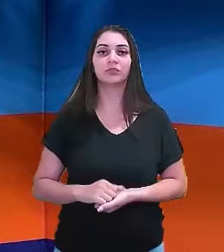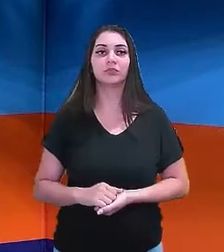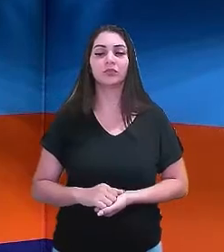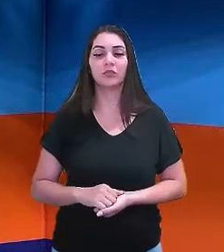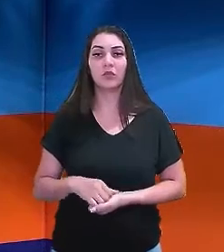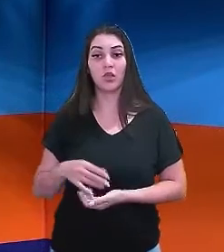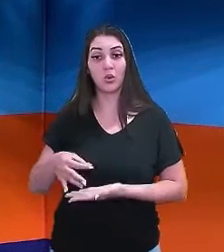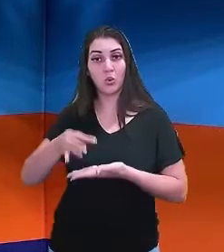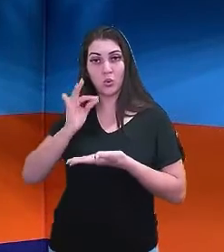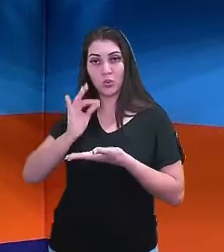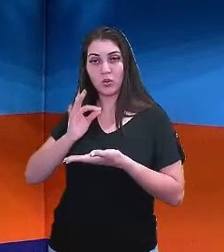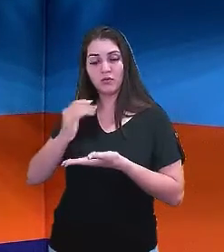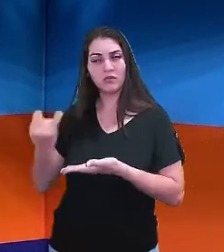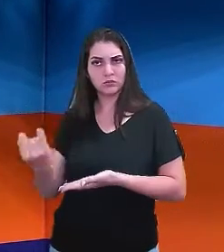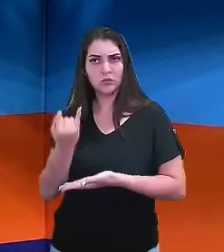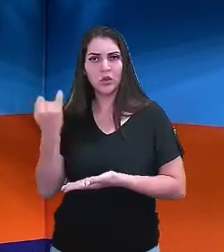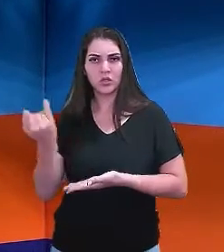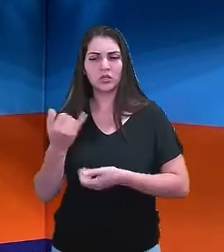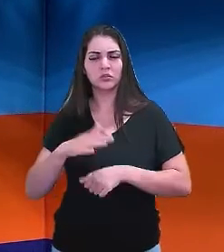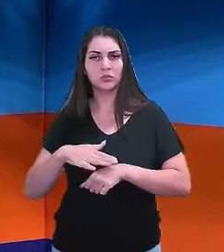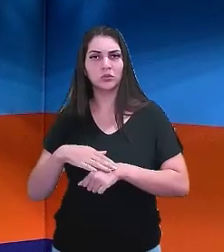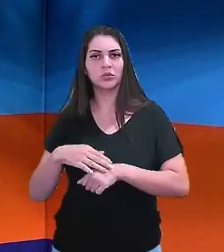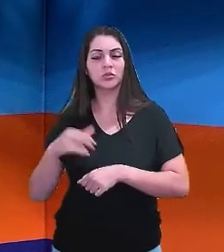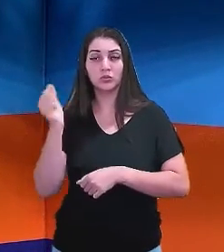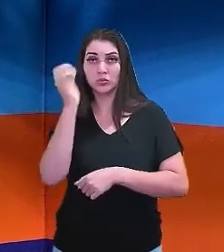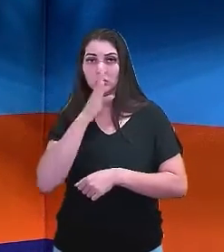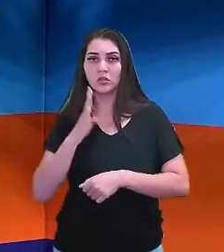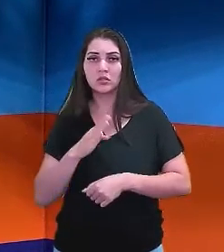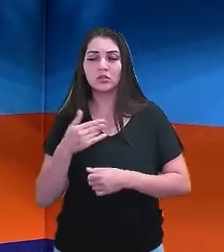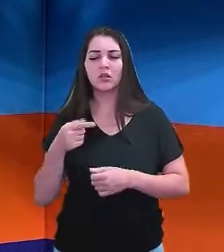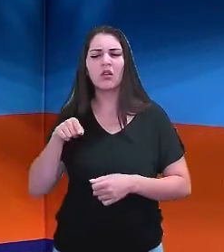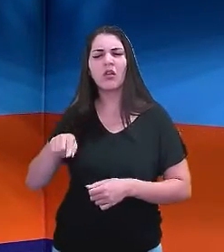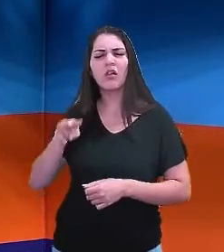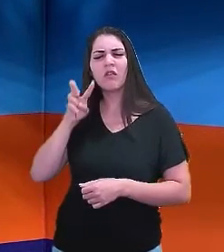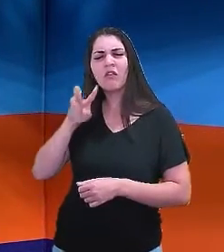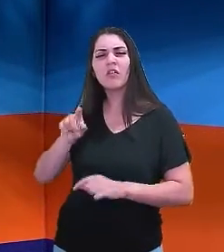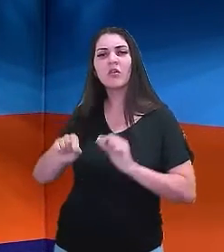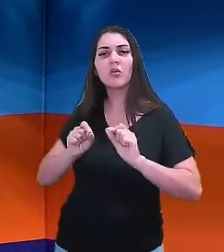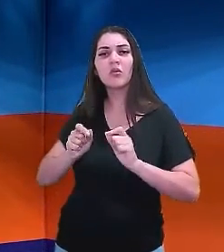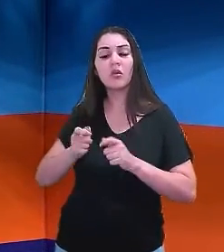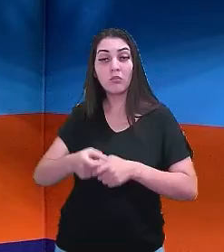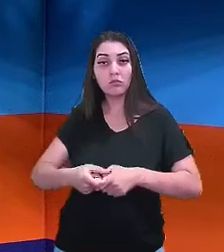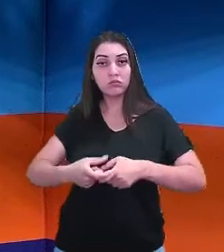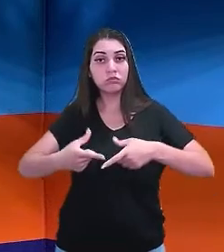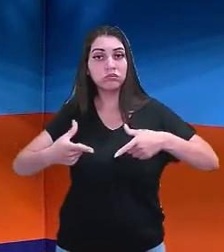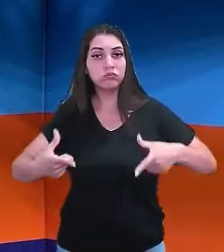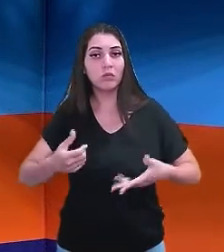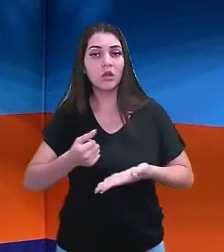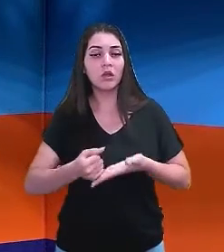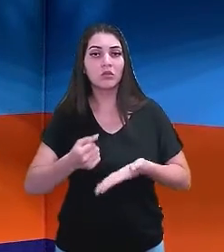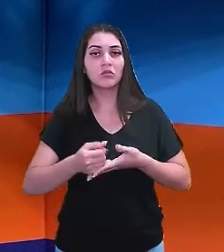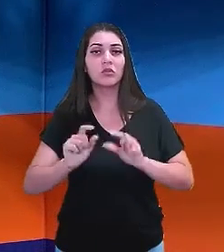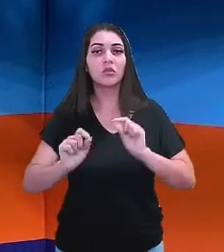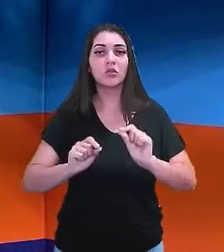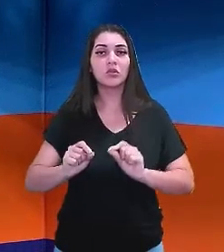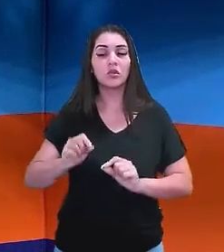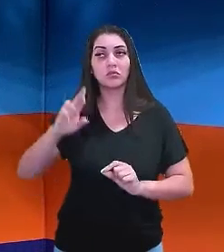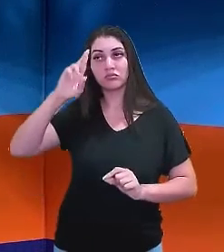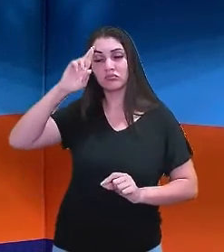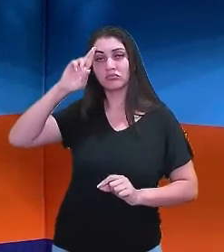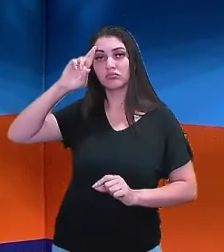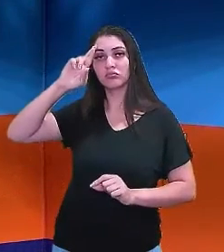do café aqui no Brasil, a gente vai ver que essa expansão ela contribuiu para que os